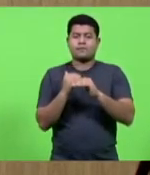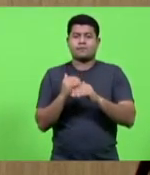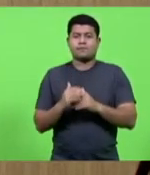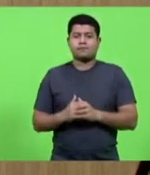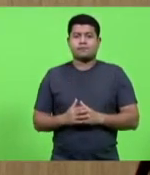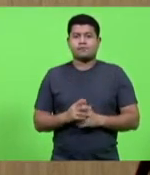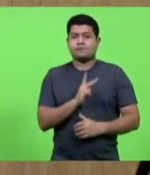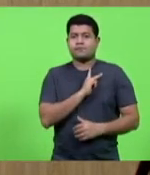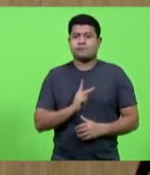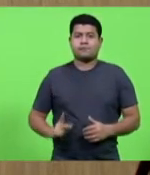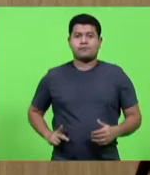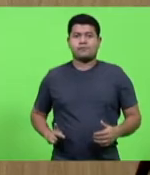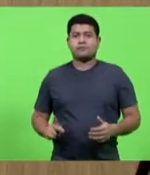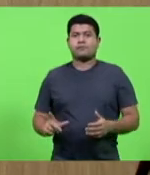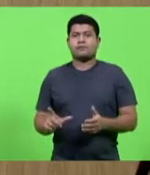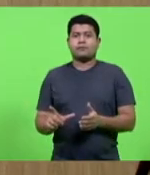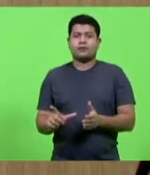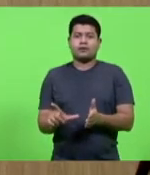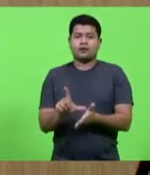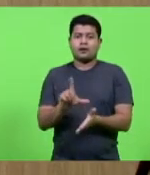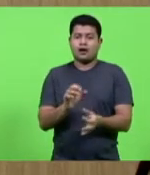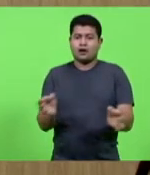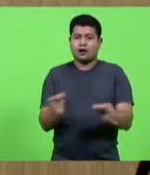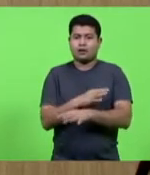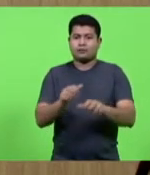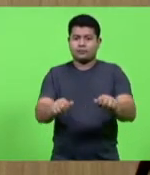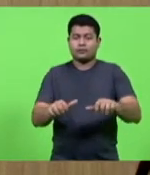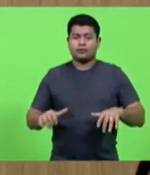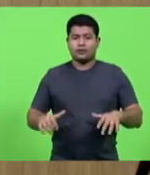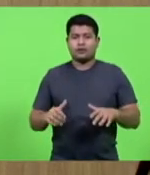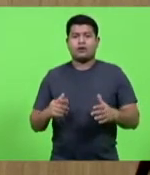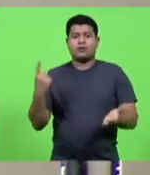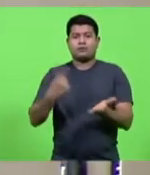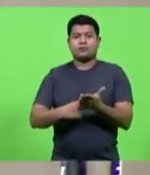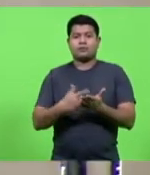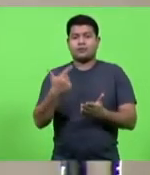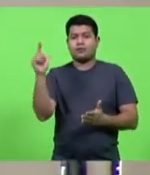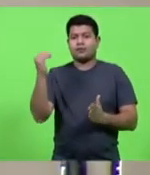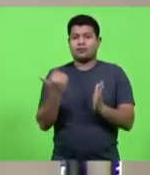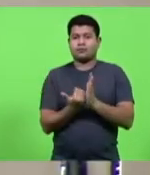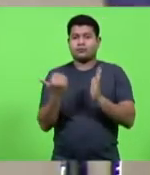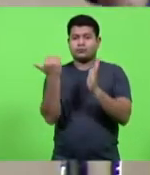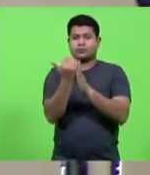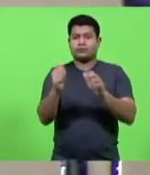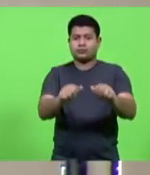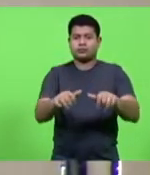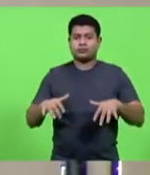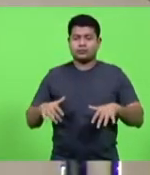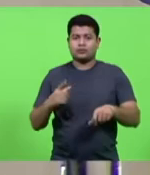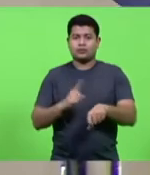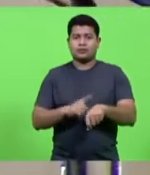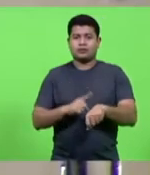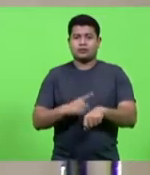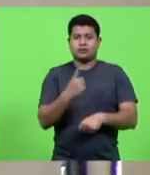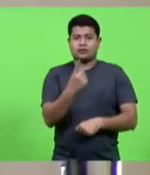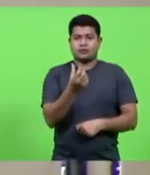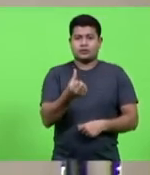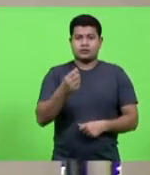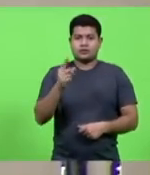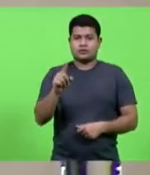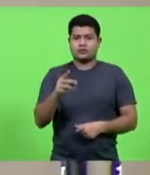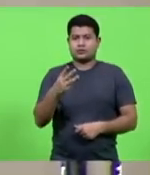Esta presidência encerra a presente sessão e convoca outra extraordinária para as 16 horas e 32 minutos. Está encerrada a presente